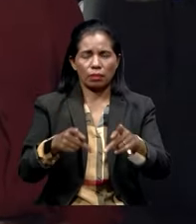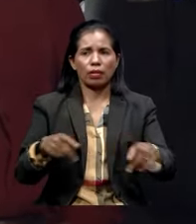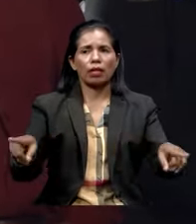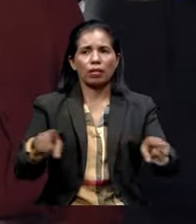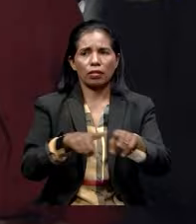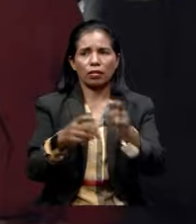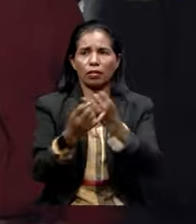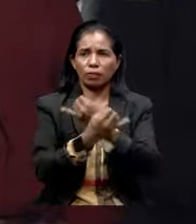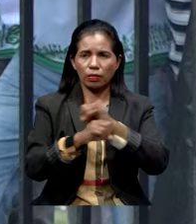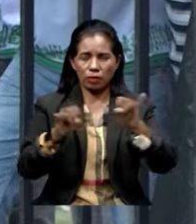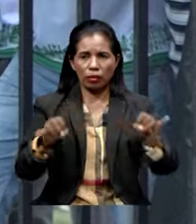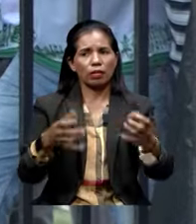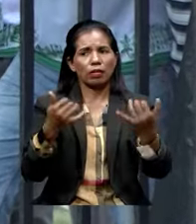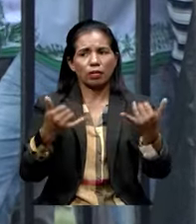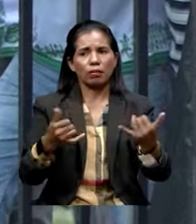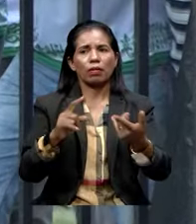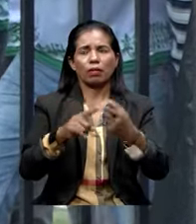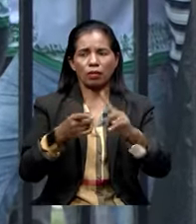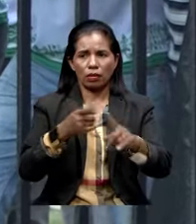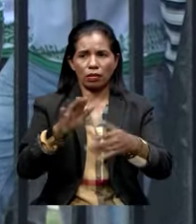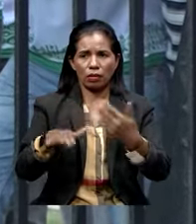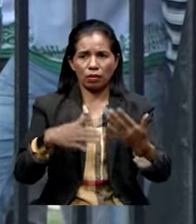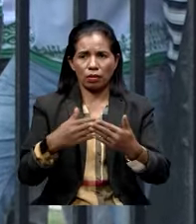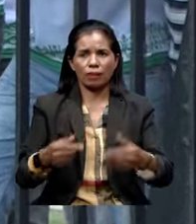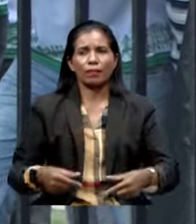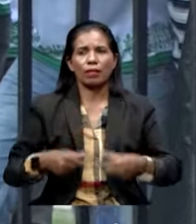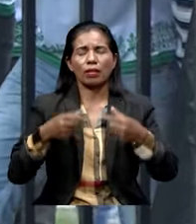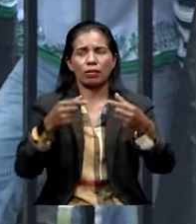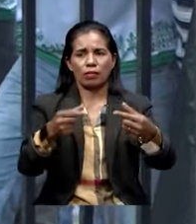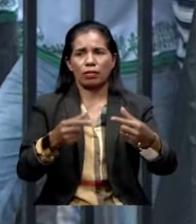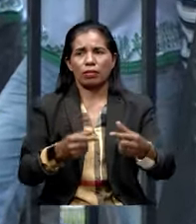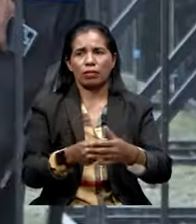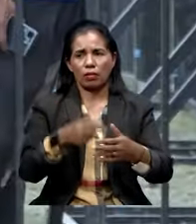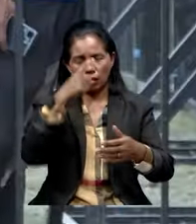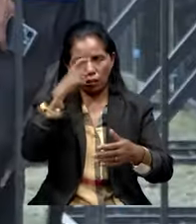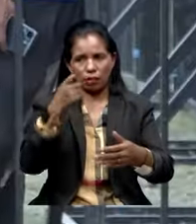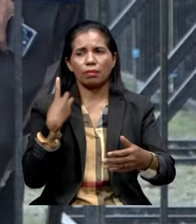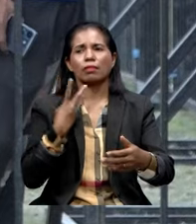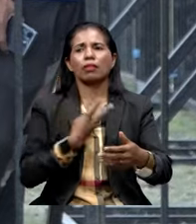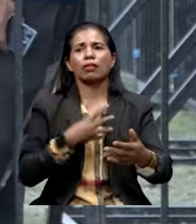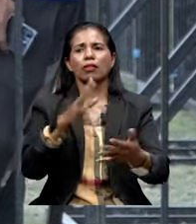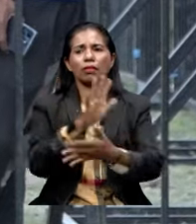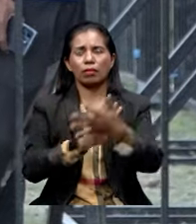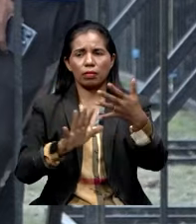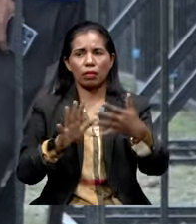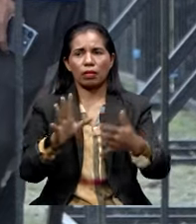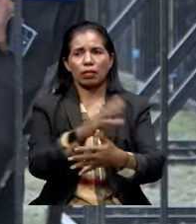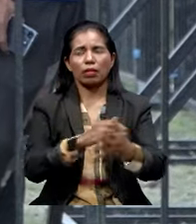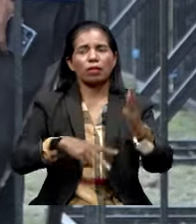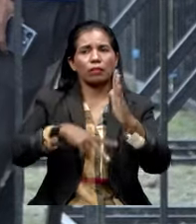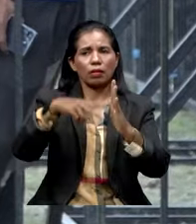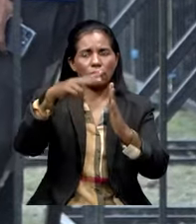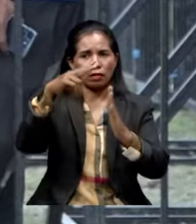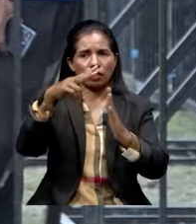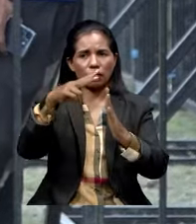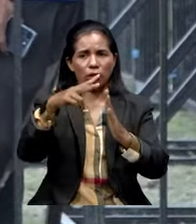coar, e de né, mancapelo, da melhor forrela, também te celebra, memória ainda também, nós dentro